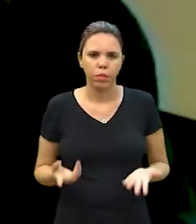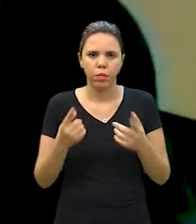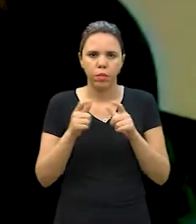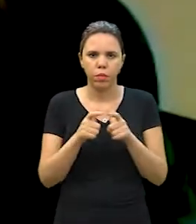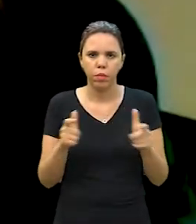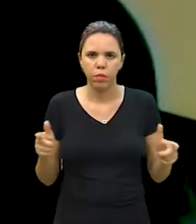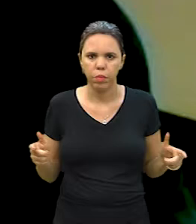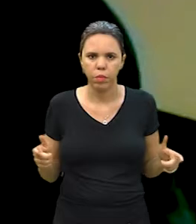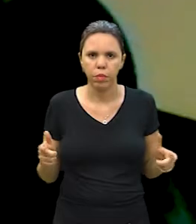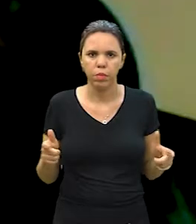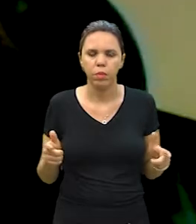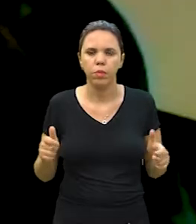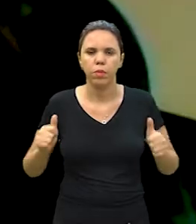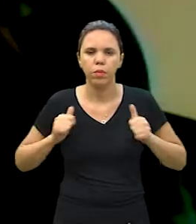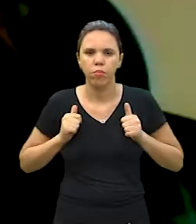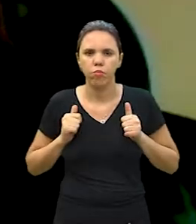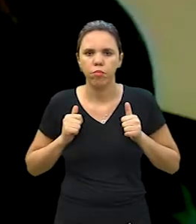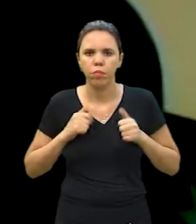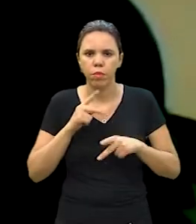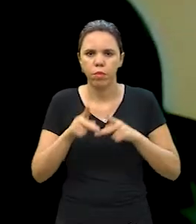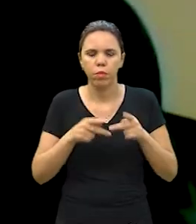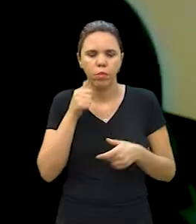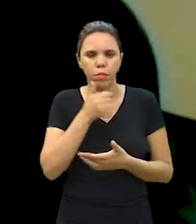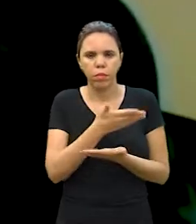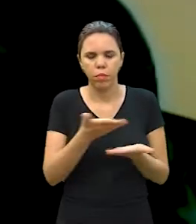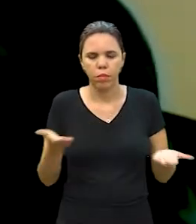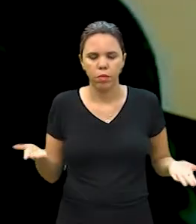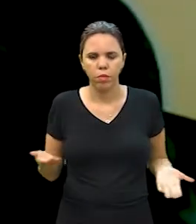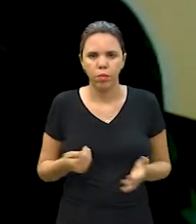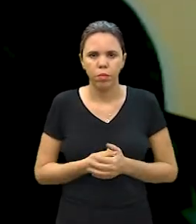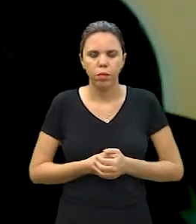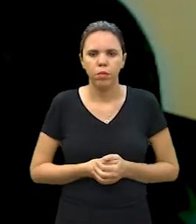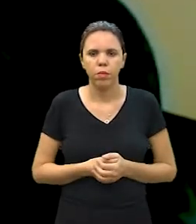um aumento do desemprego, e as mulheres